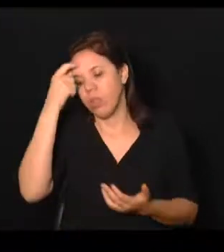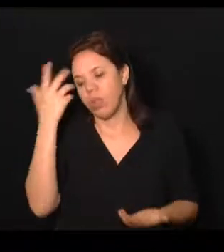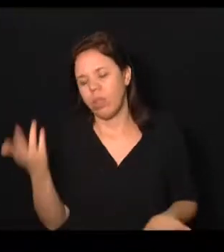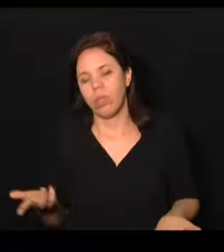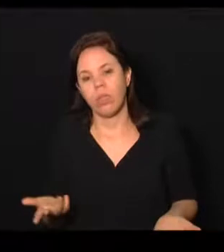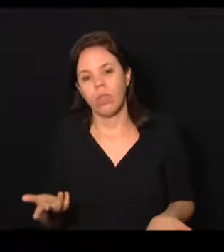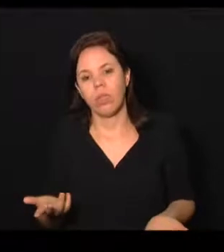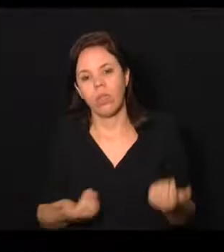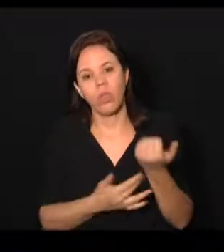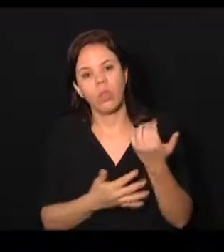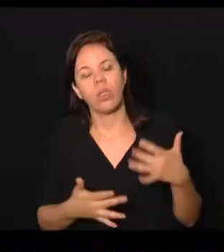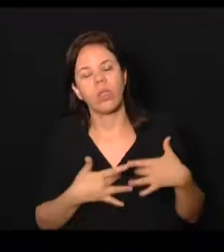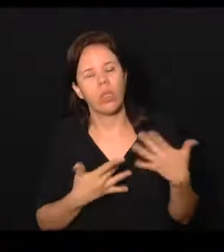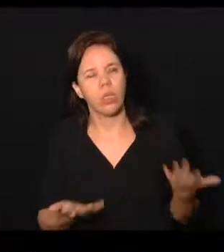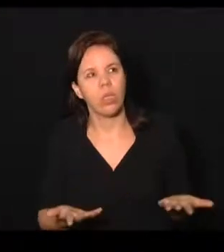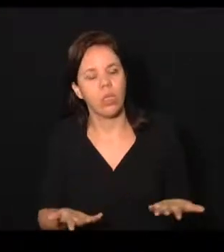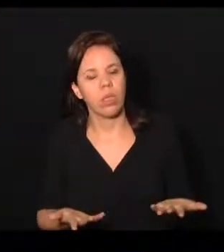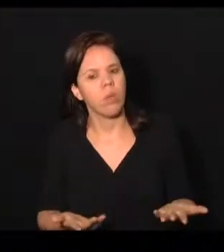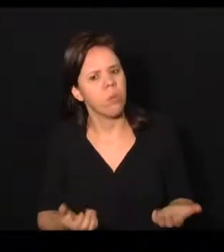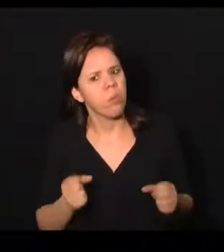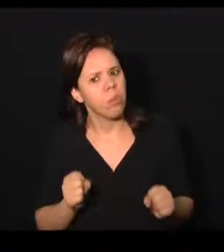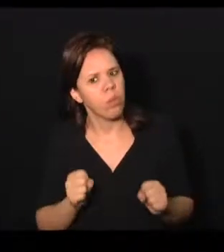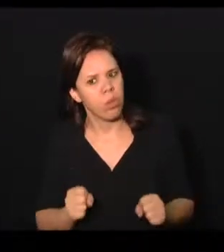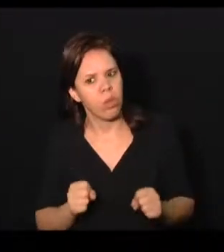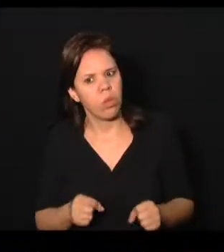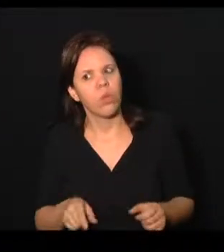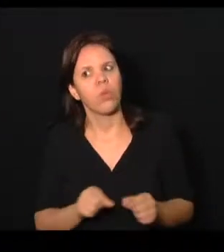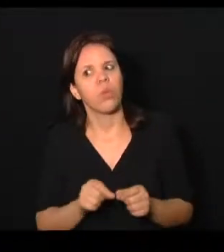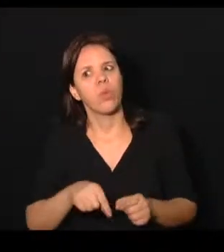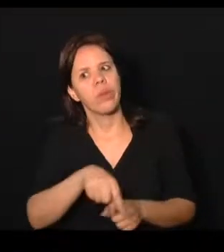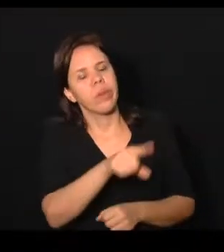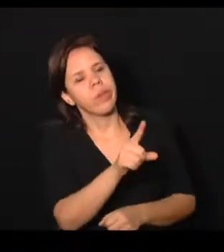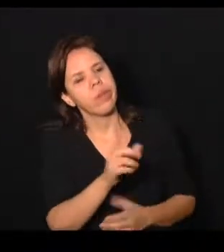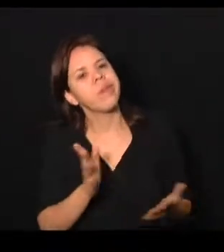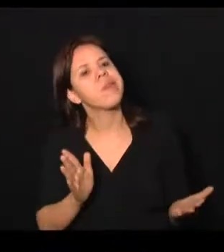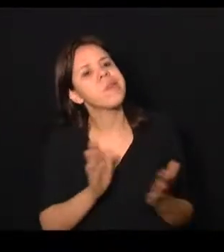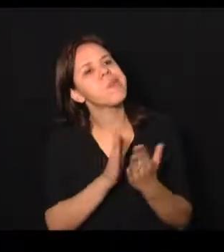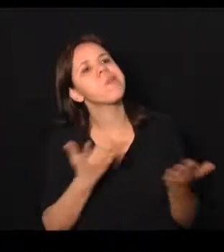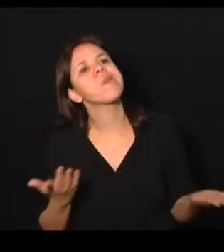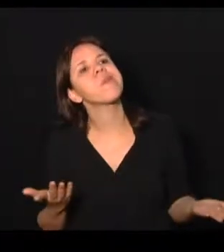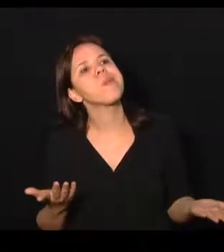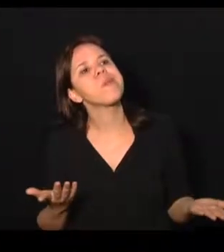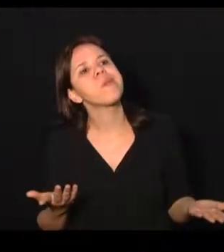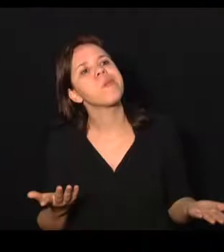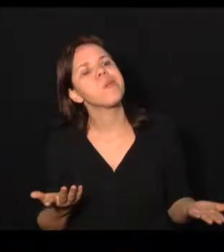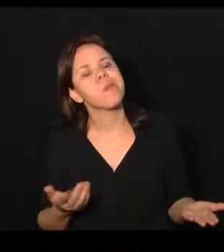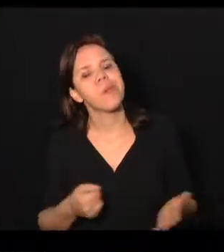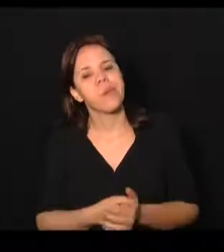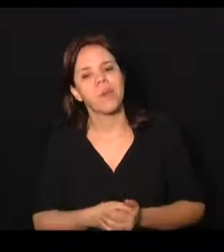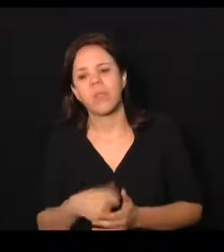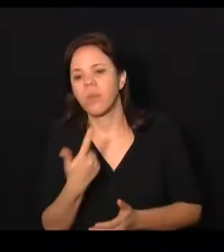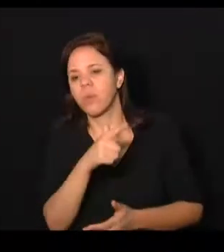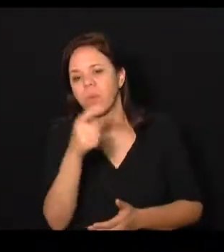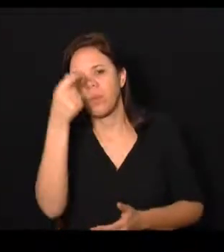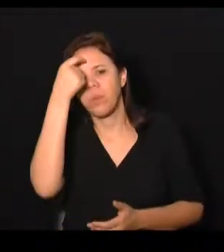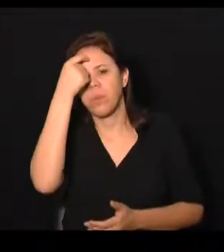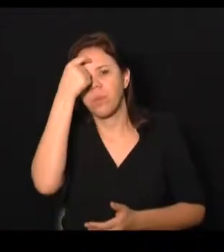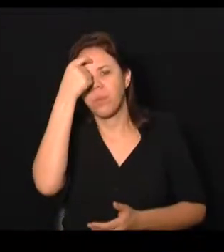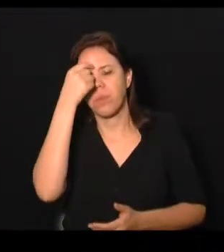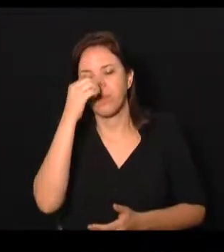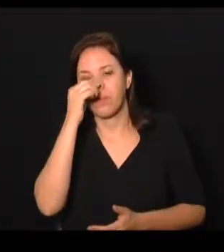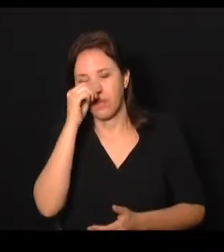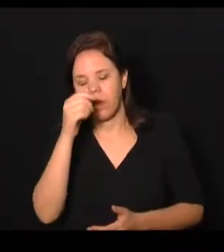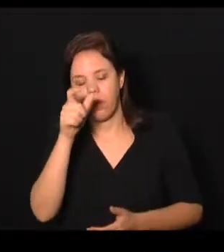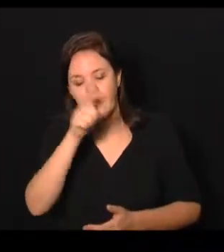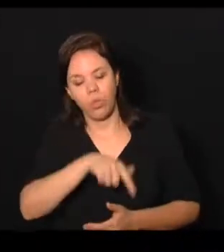sangue que, assim, ela vai poder responder por aquelas respostas que ela deu? Não sei, porque se ela não tiver em consciência, ou seja, se ela fez uso